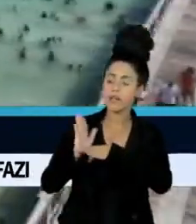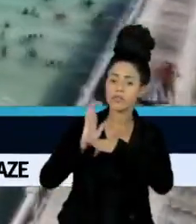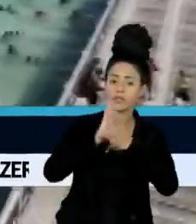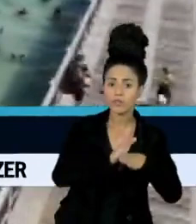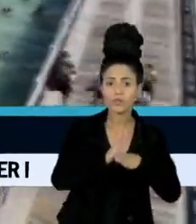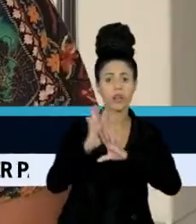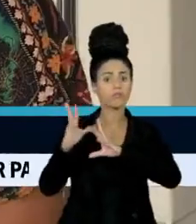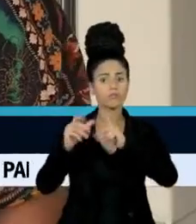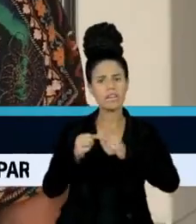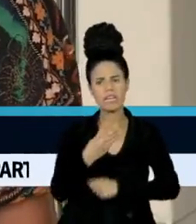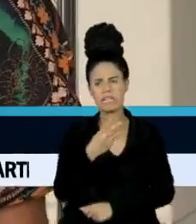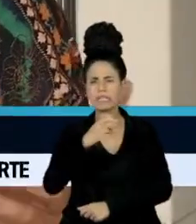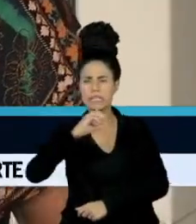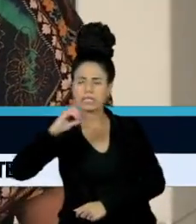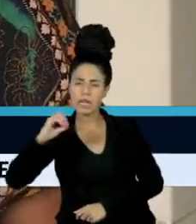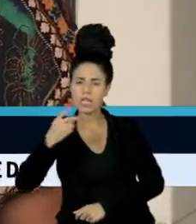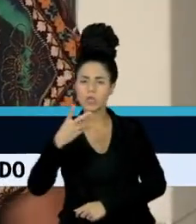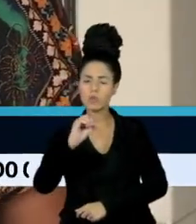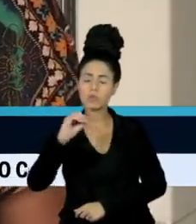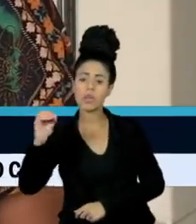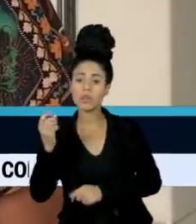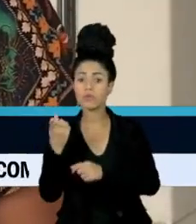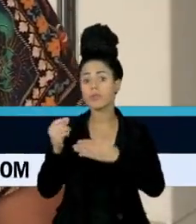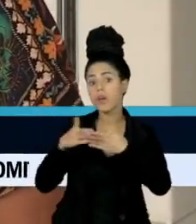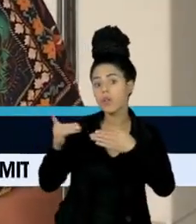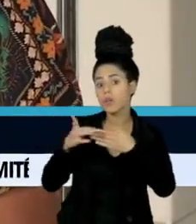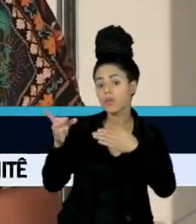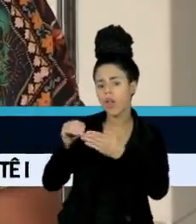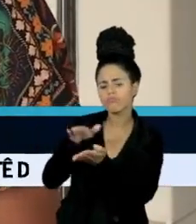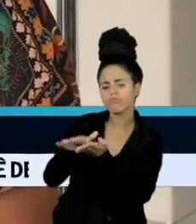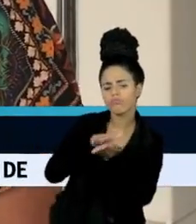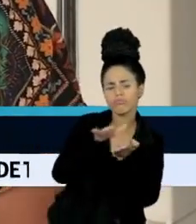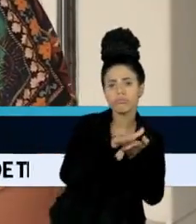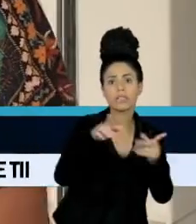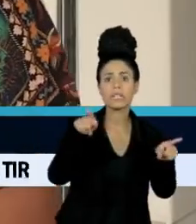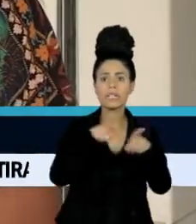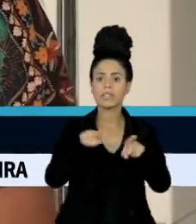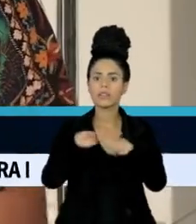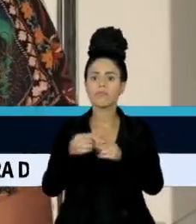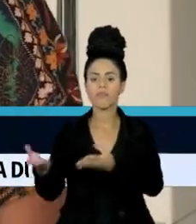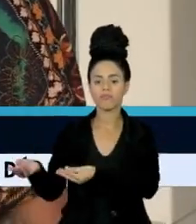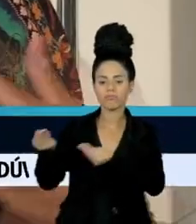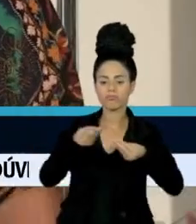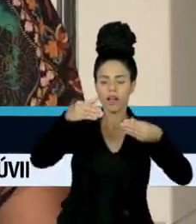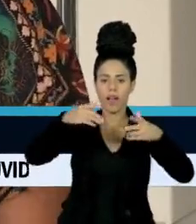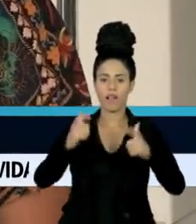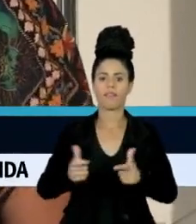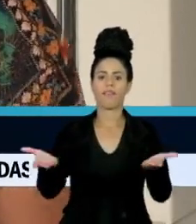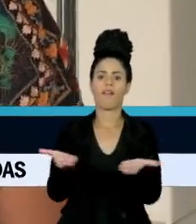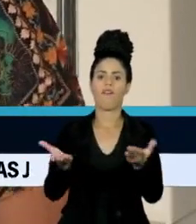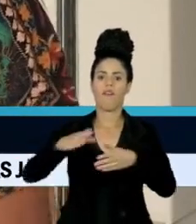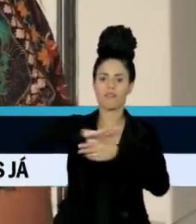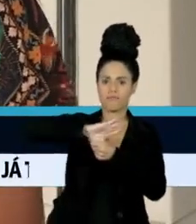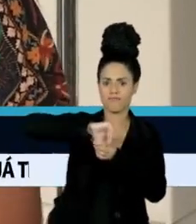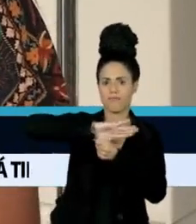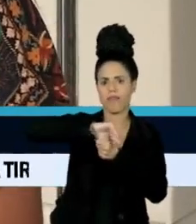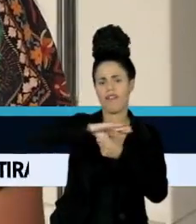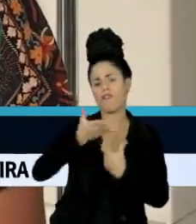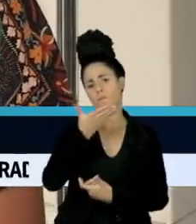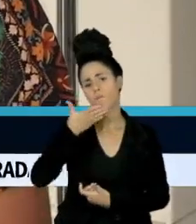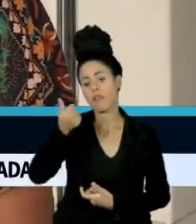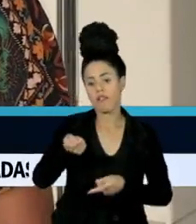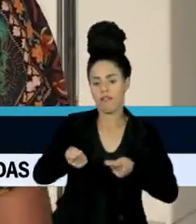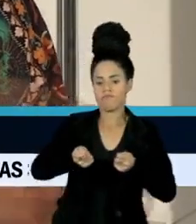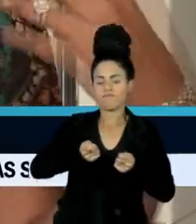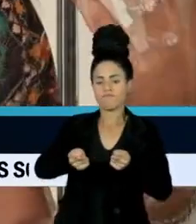a 300 dólares, né, nesse deslocamento, né? Então, a vinda do consulado para cá vai facilitar muito, vai economizar muito,